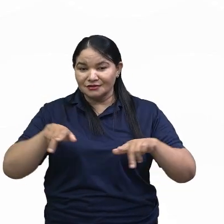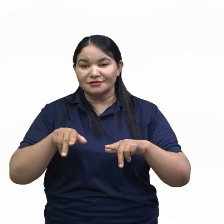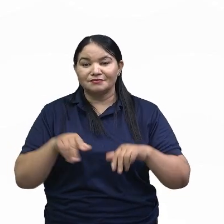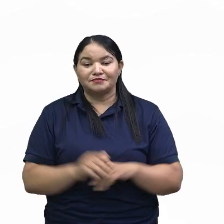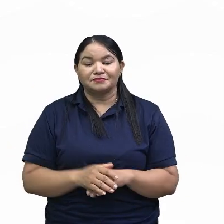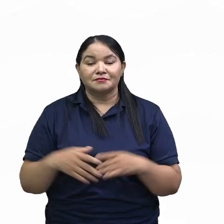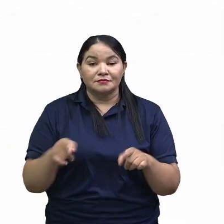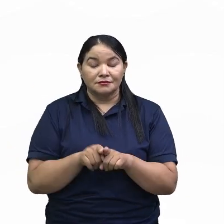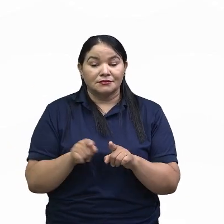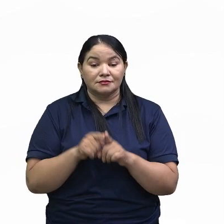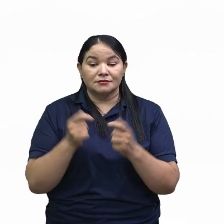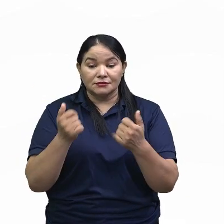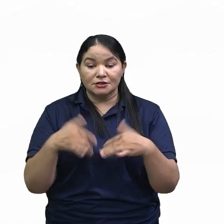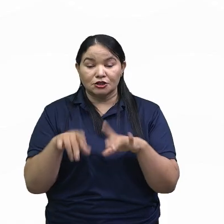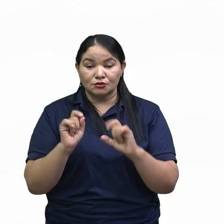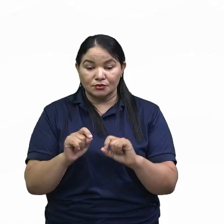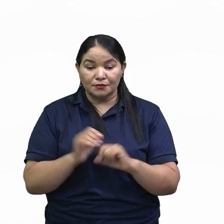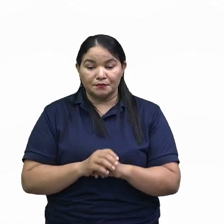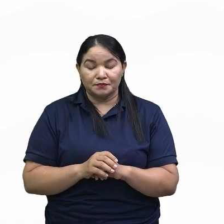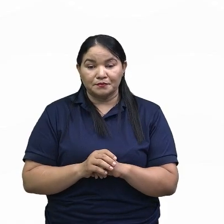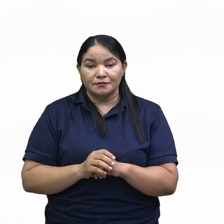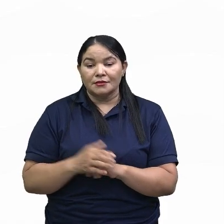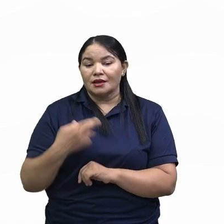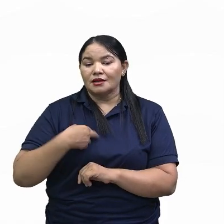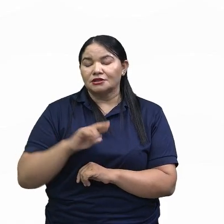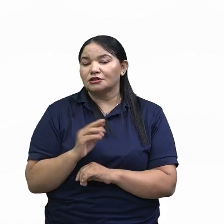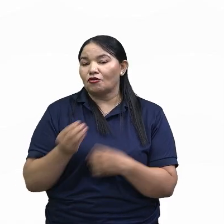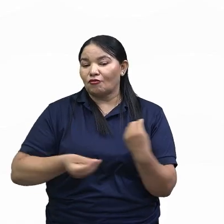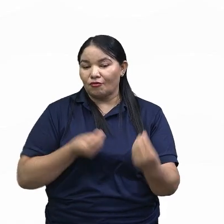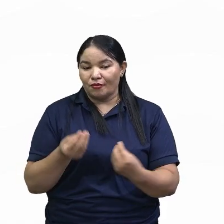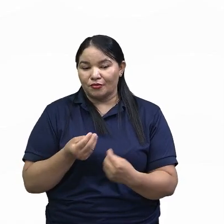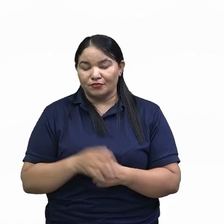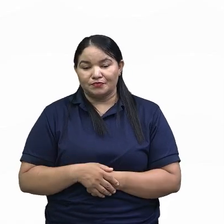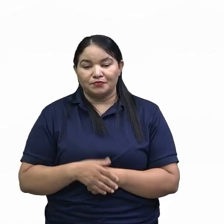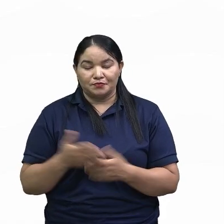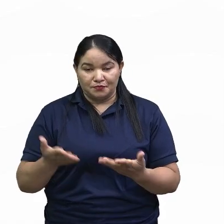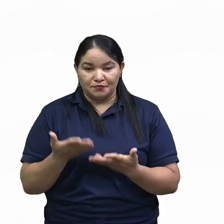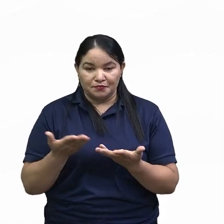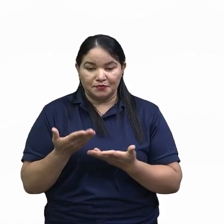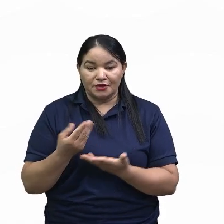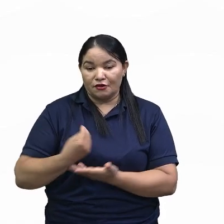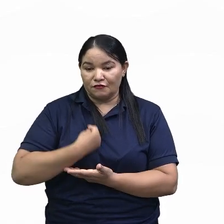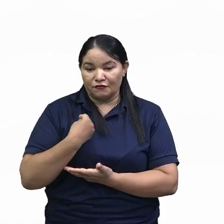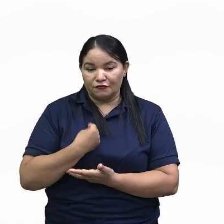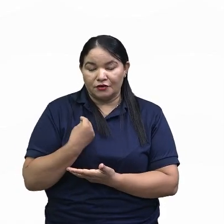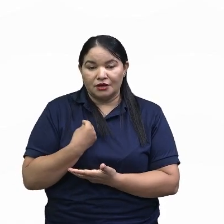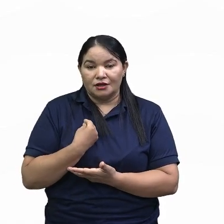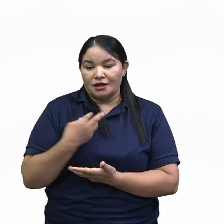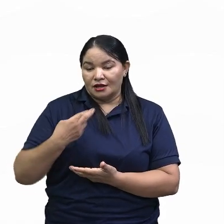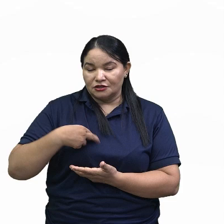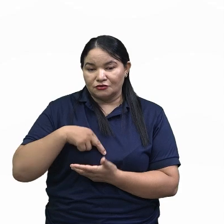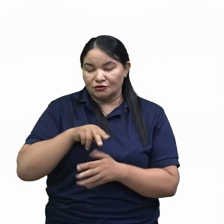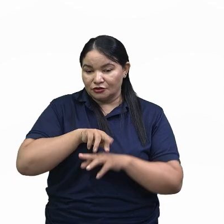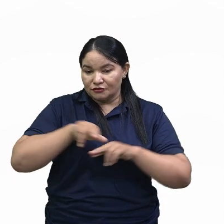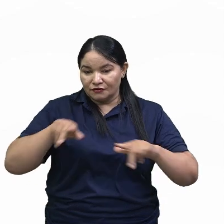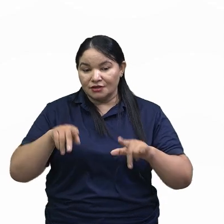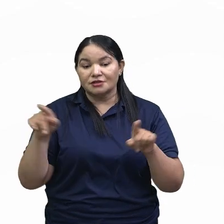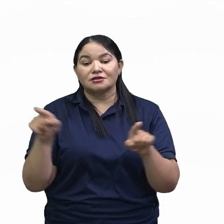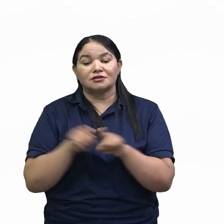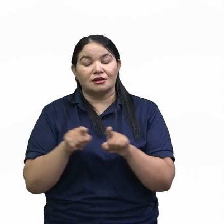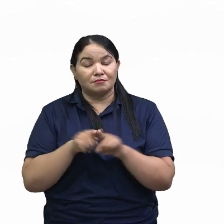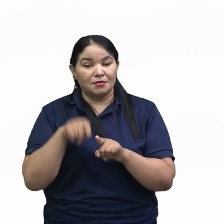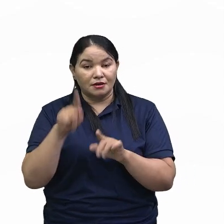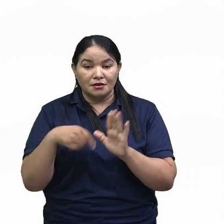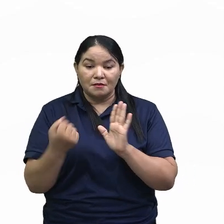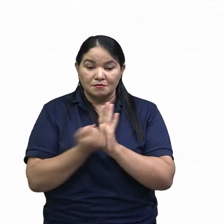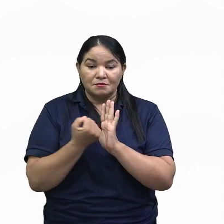se configura nas religiões? A convivência entre diferentes crenças, ela também é uma